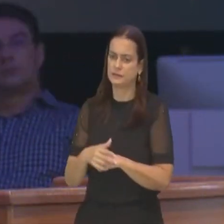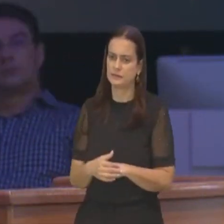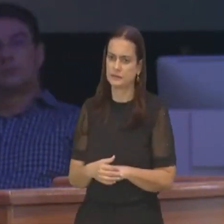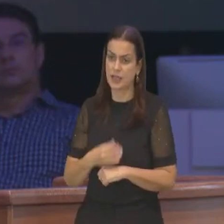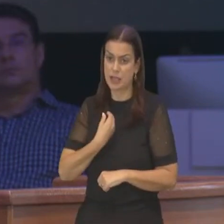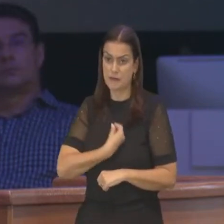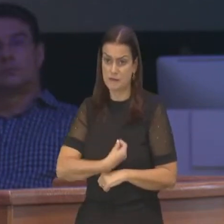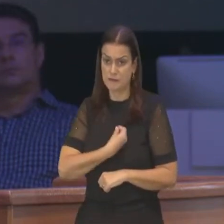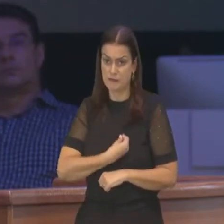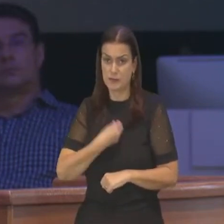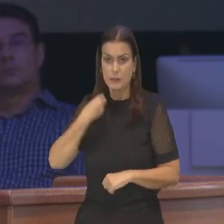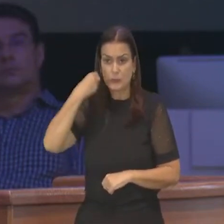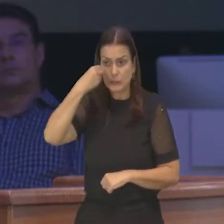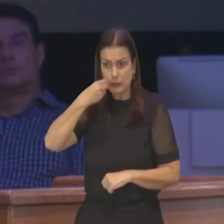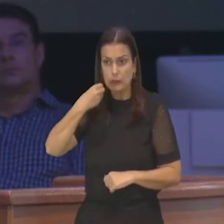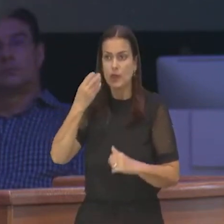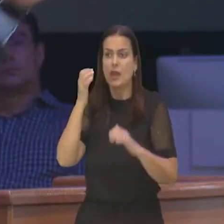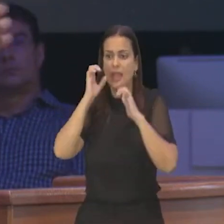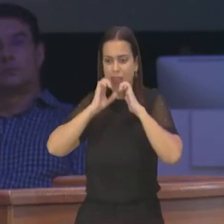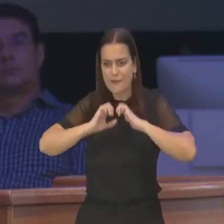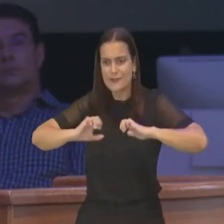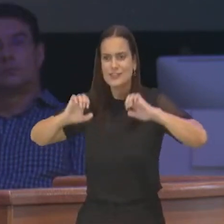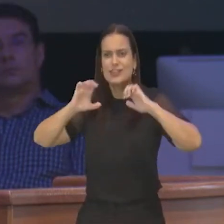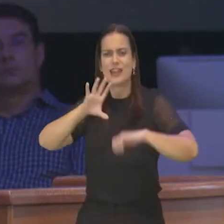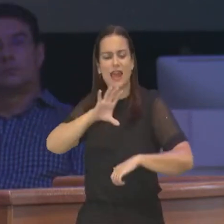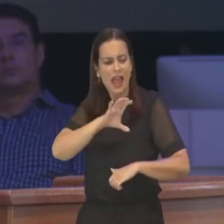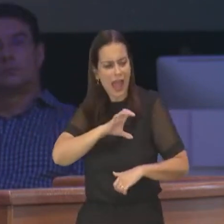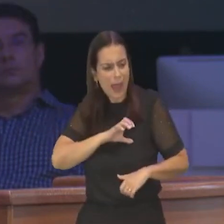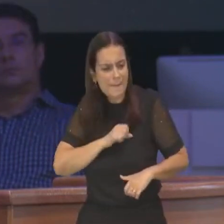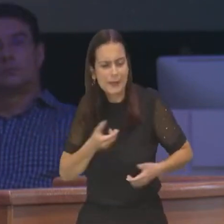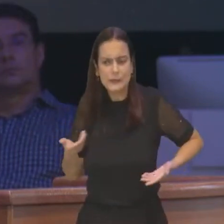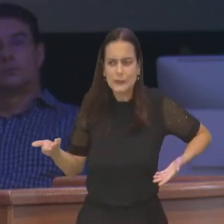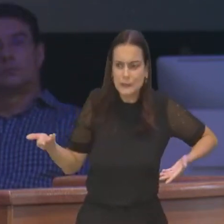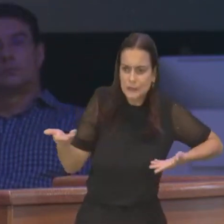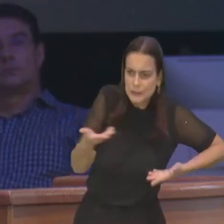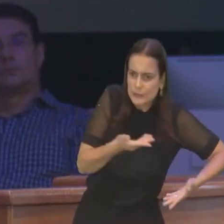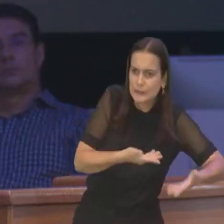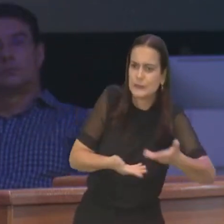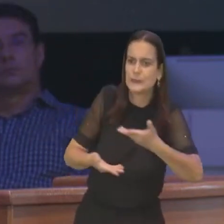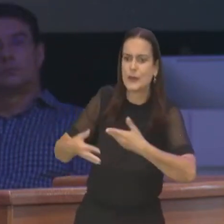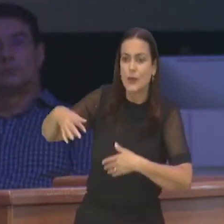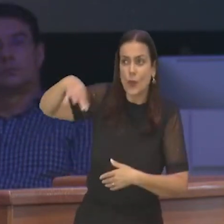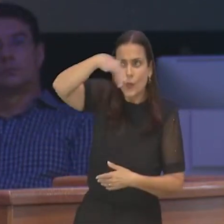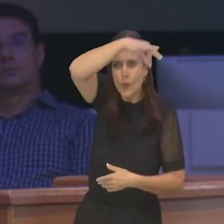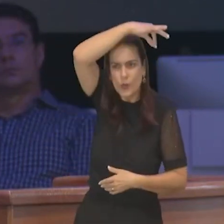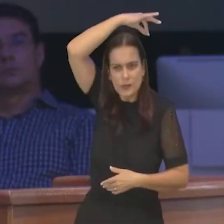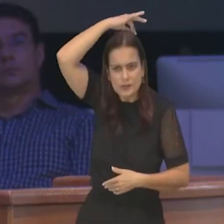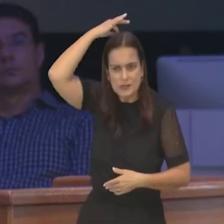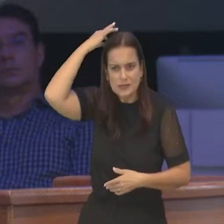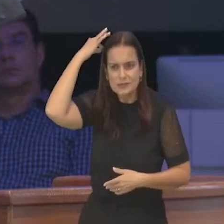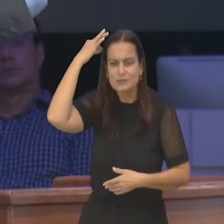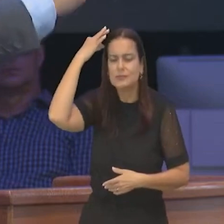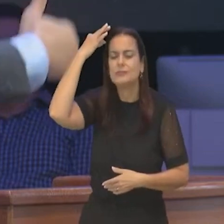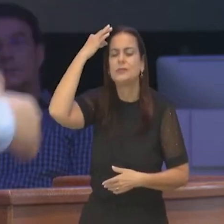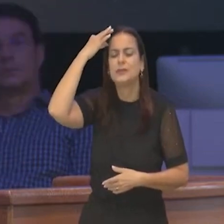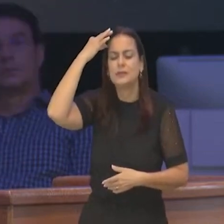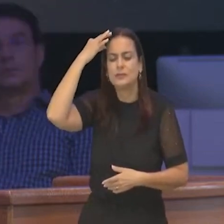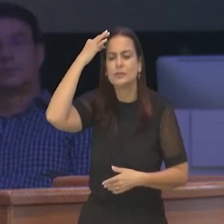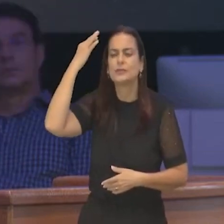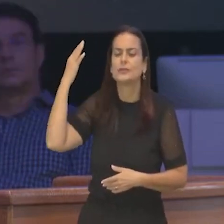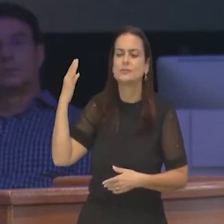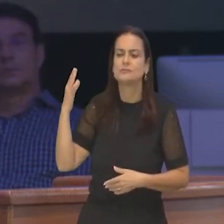estavam vivenciando o Evangelho, estavam amando, estavam repartindo, o Espírito Santo